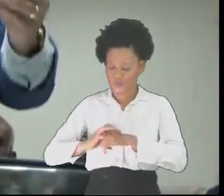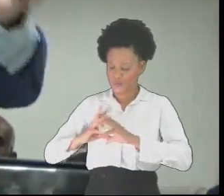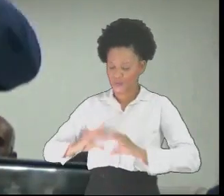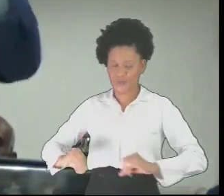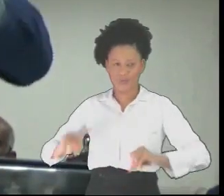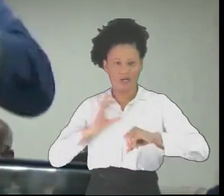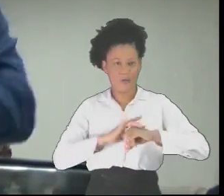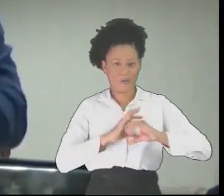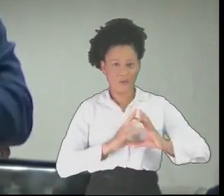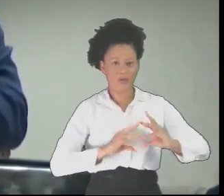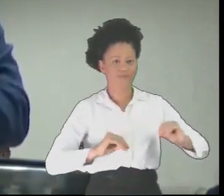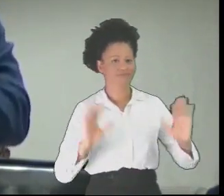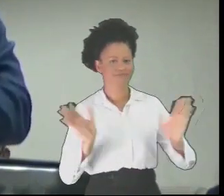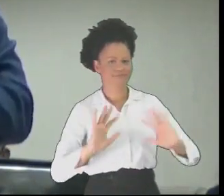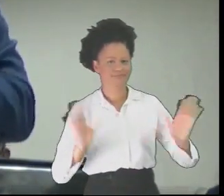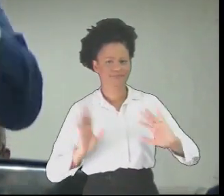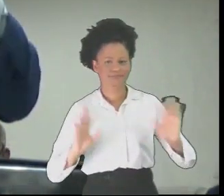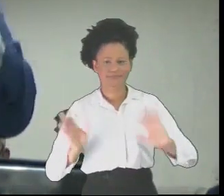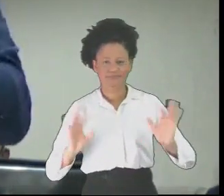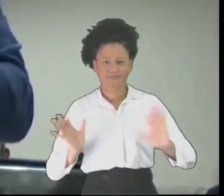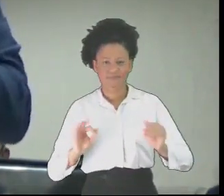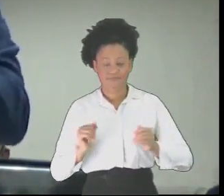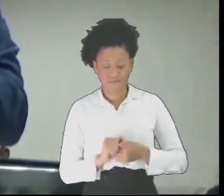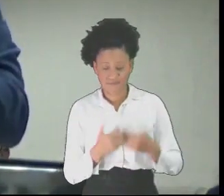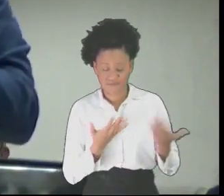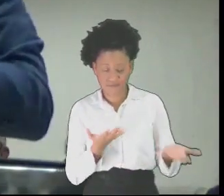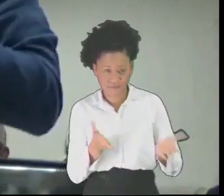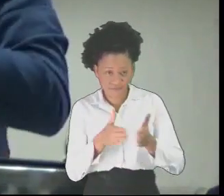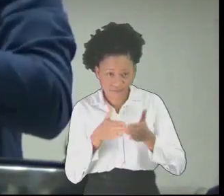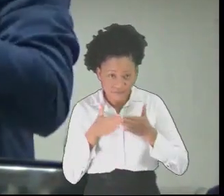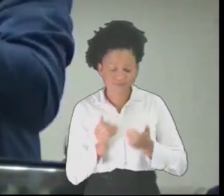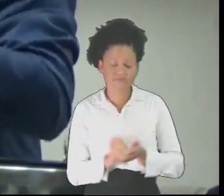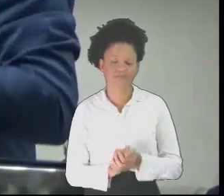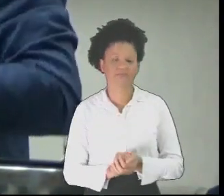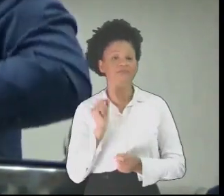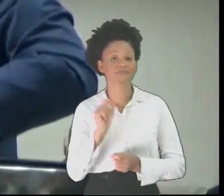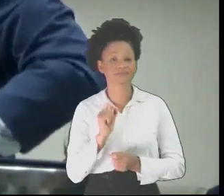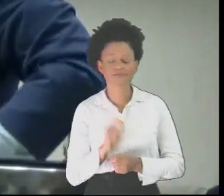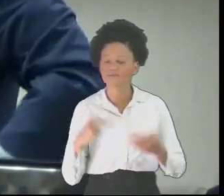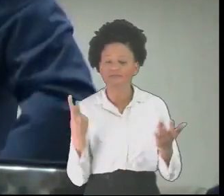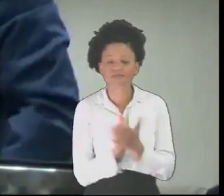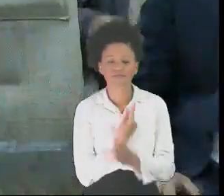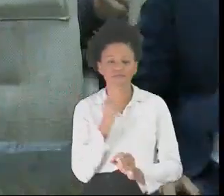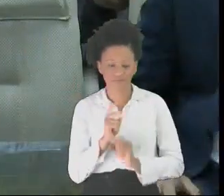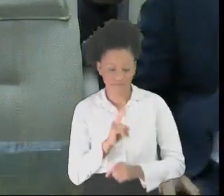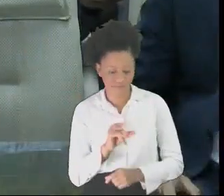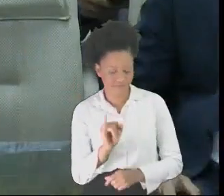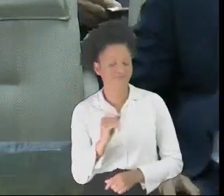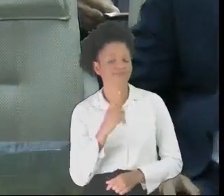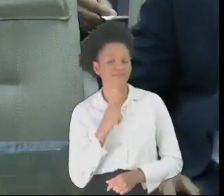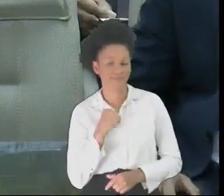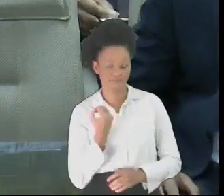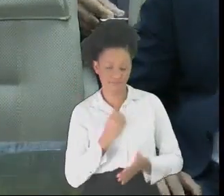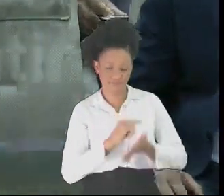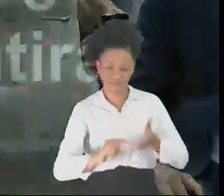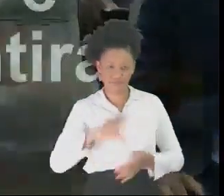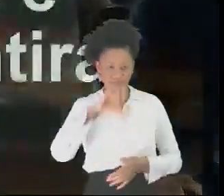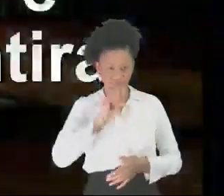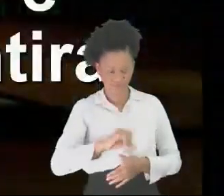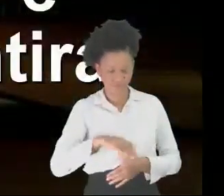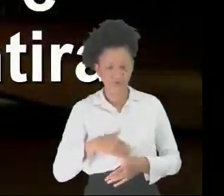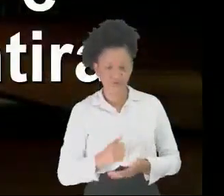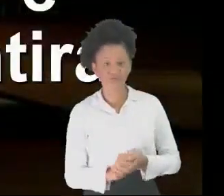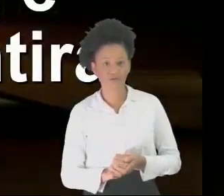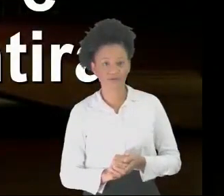curar. Não, irmão. Veja aí, por favor, o que é que ele vai fazer quando ele aparecer. Versículo 9. Eu vou me adiantar um pouco.